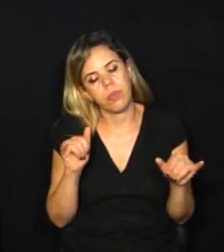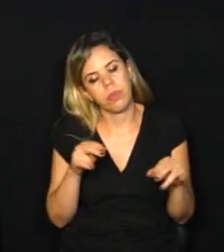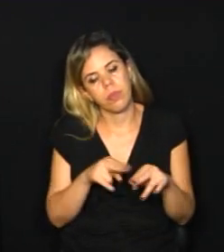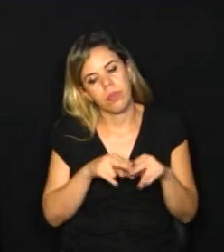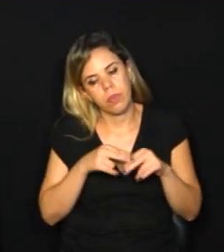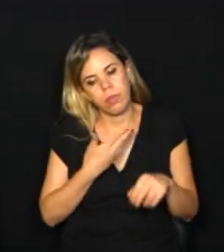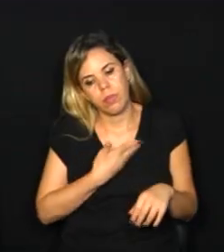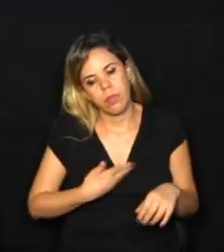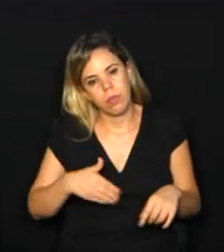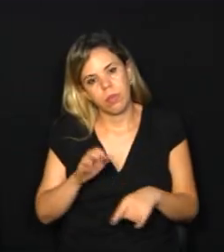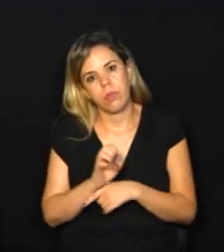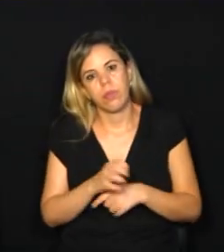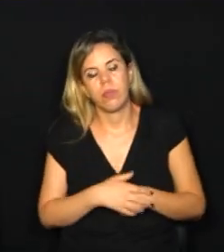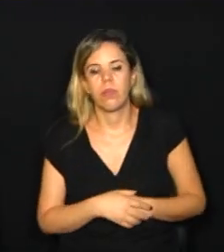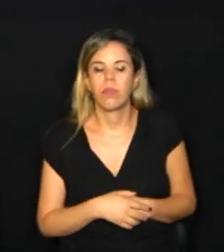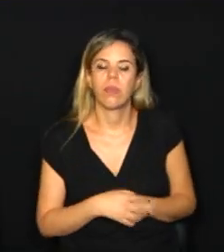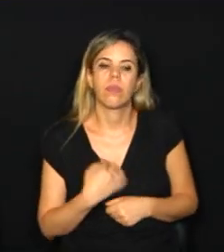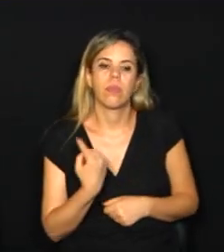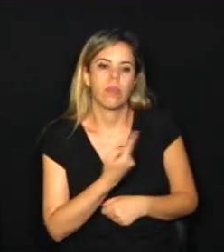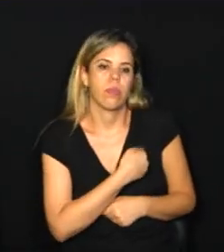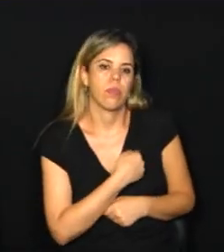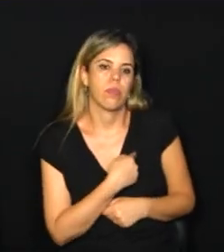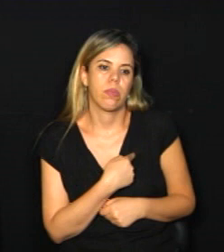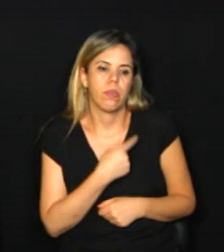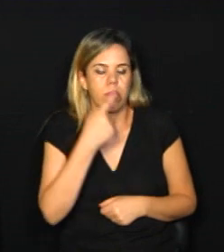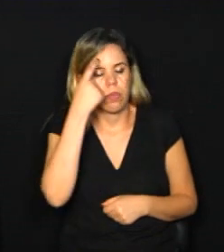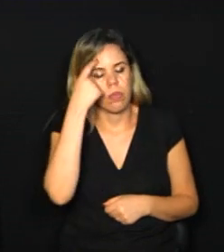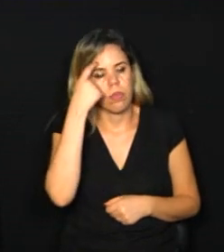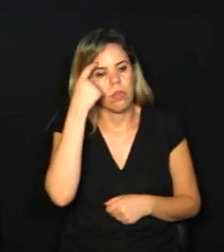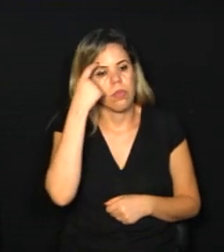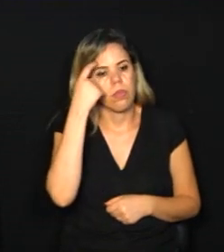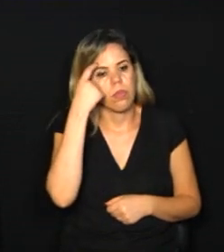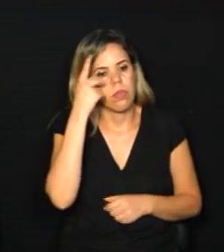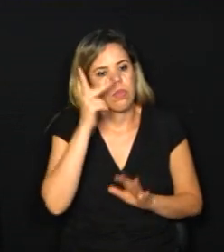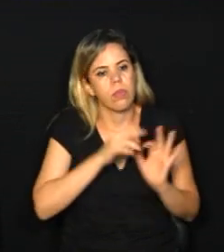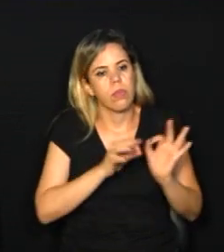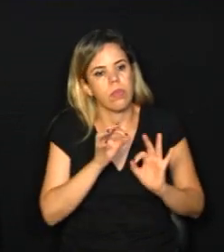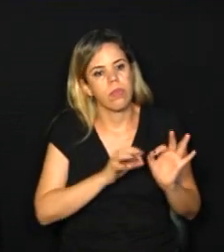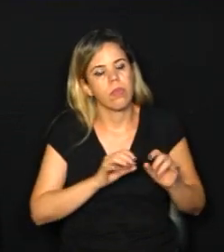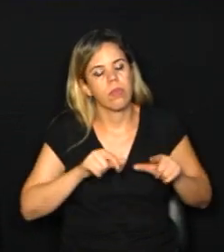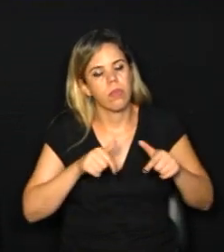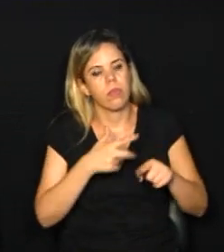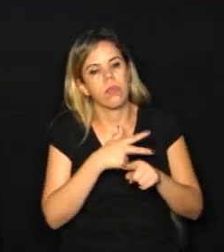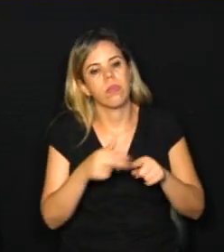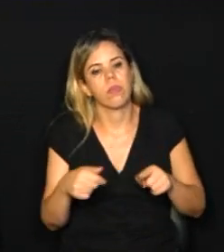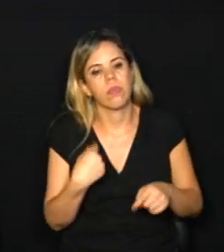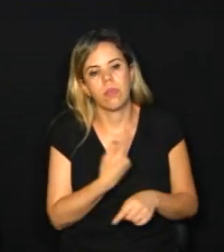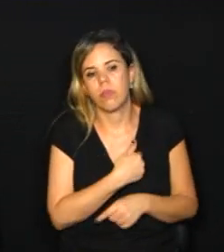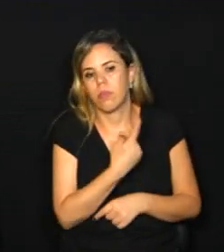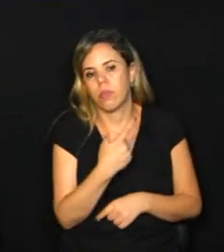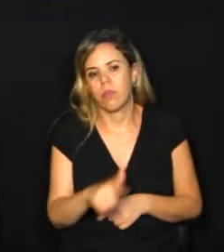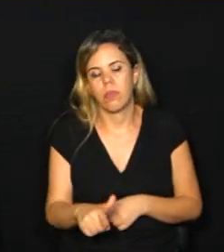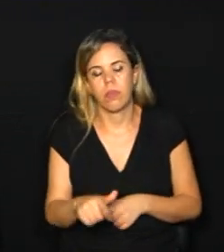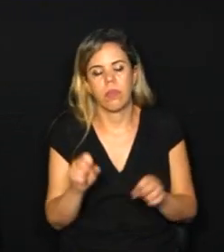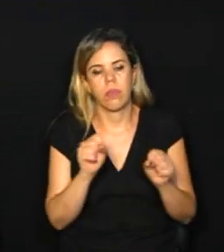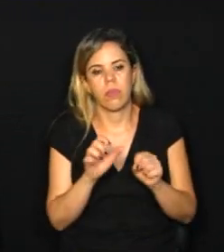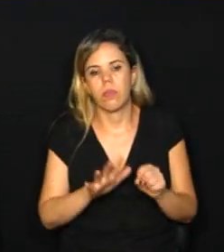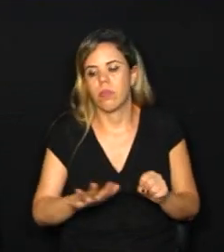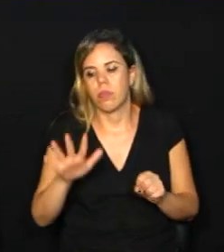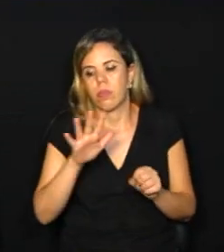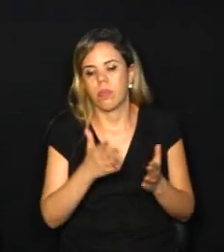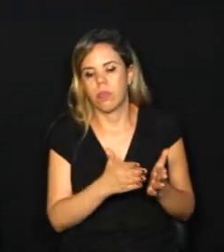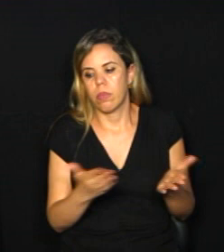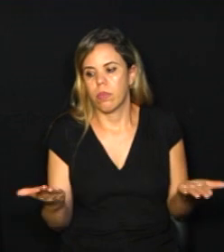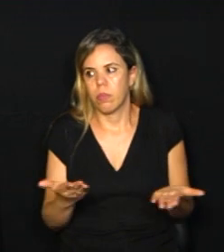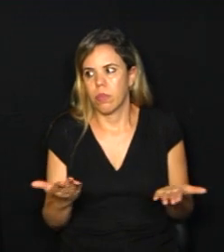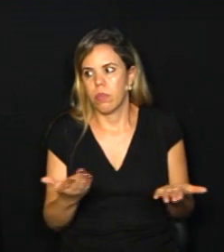do governo do estado. Quando nós pensamos em fazer esse plano de enfrentamento, nós não tínhamos o cenário epidemiológico que